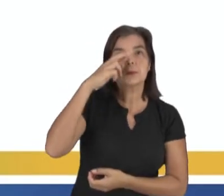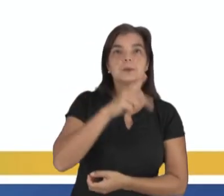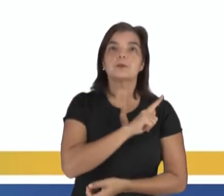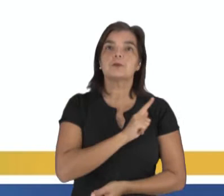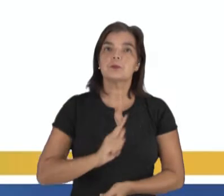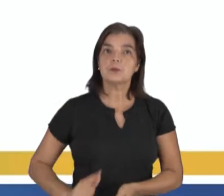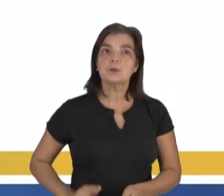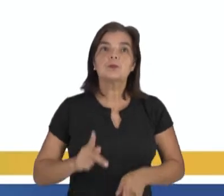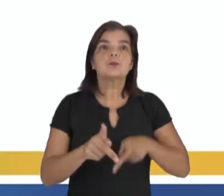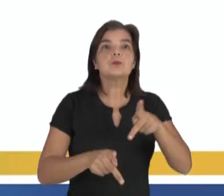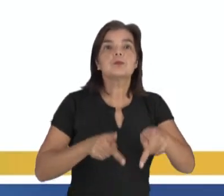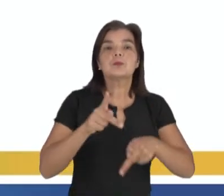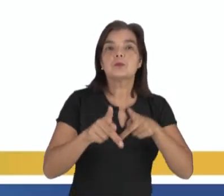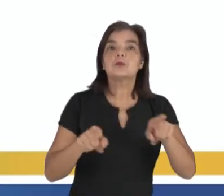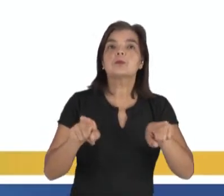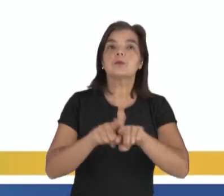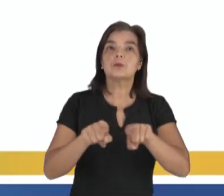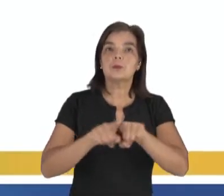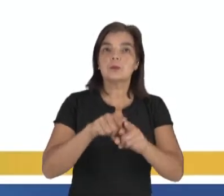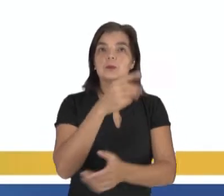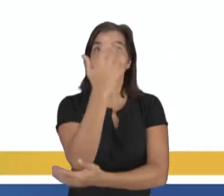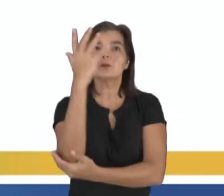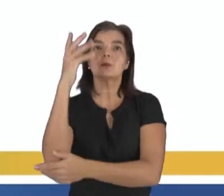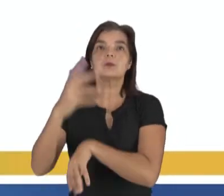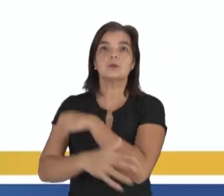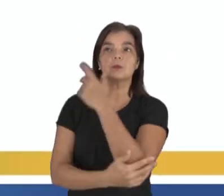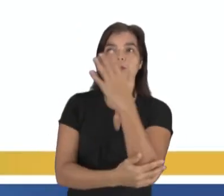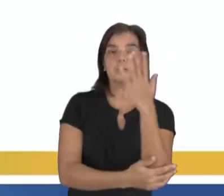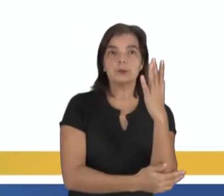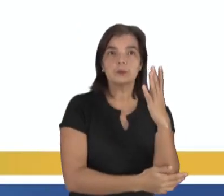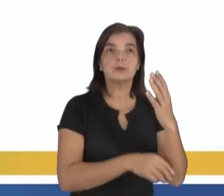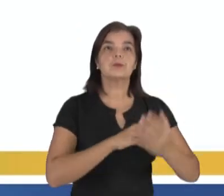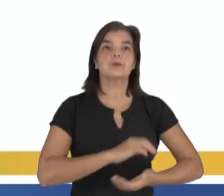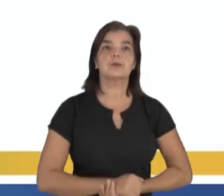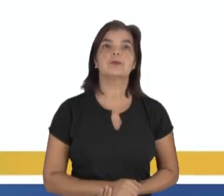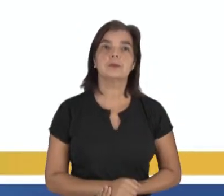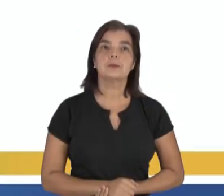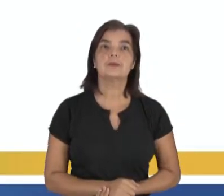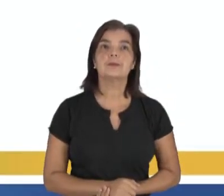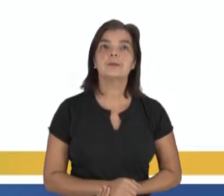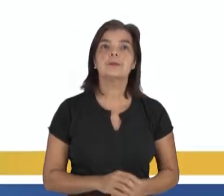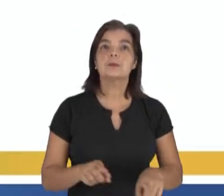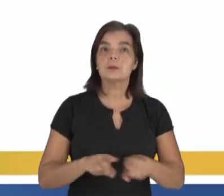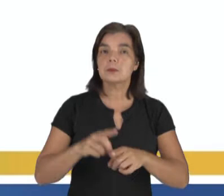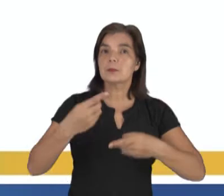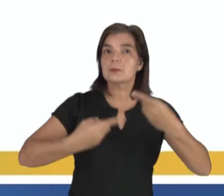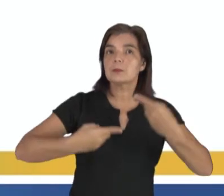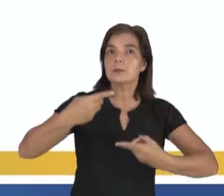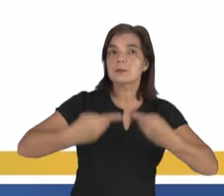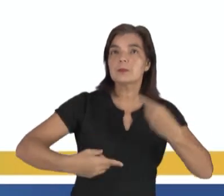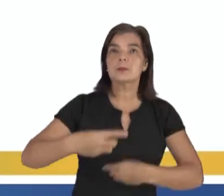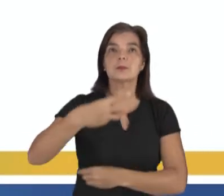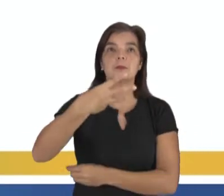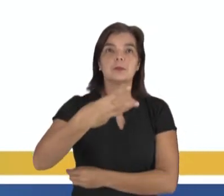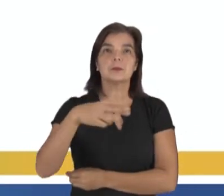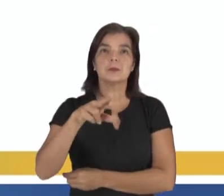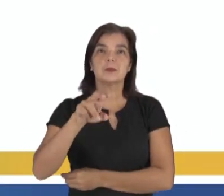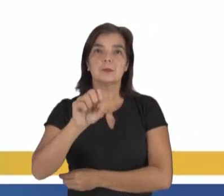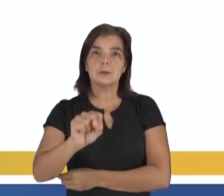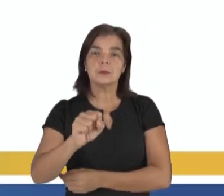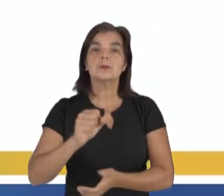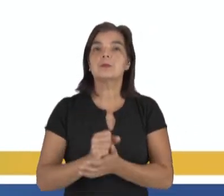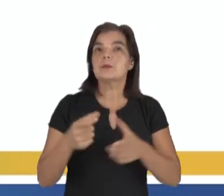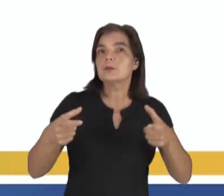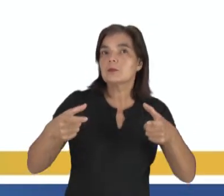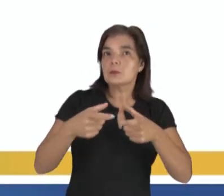fiscalização por parte do governo e da população de atos de degradação ao meio ambiente, adoção da política dos